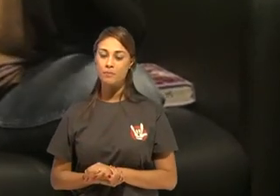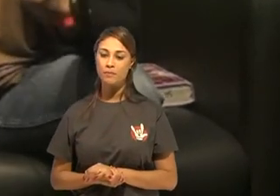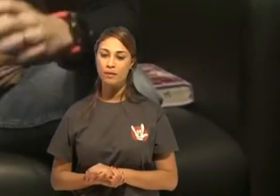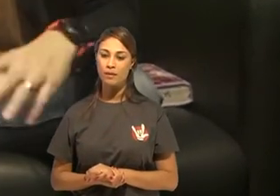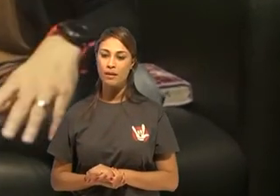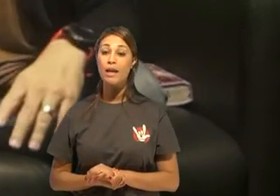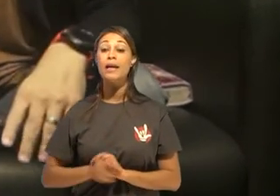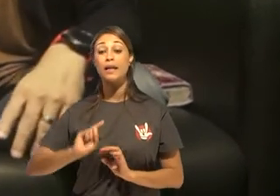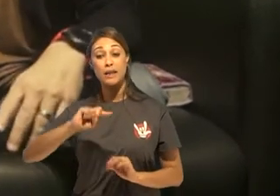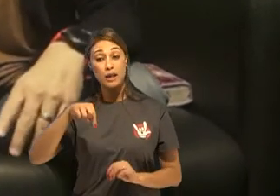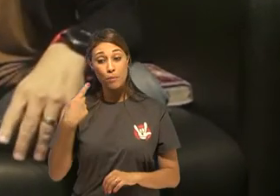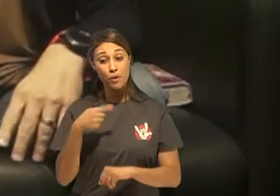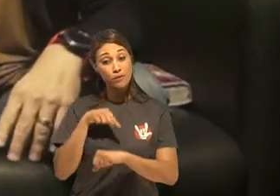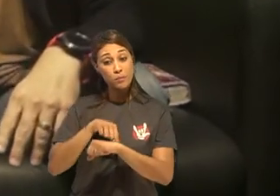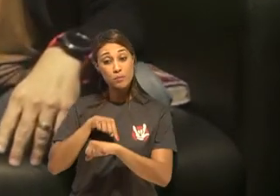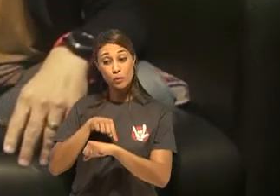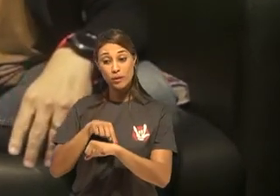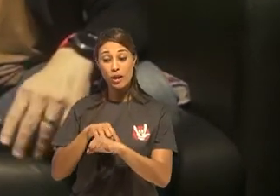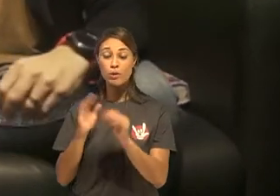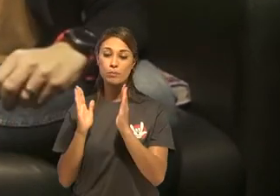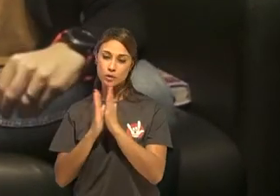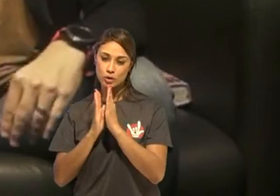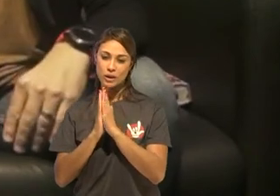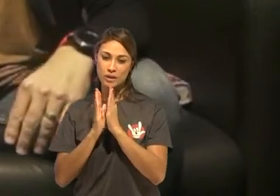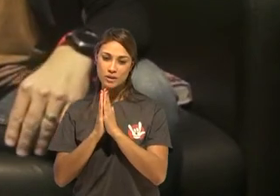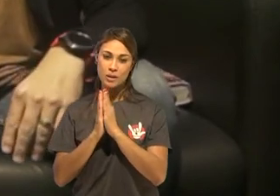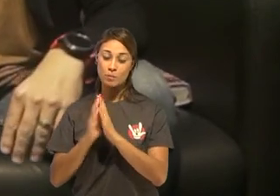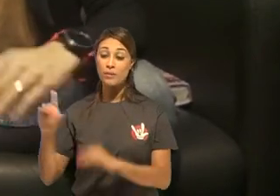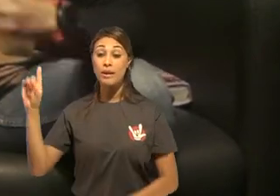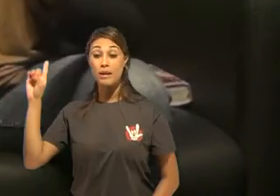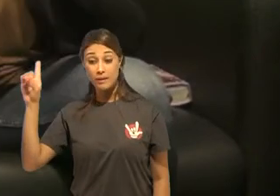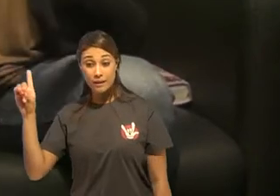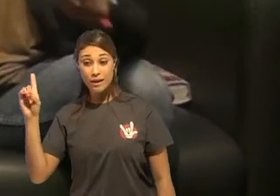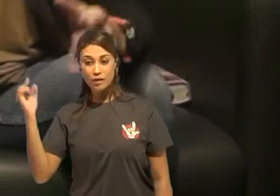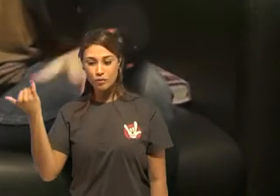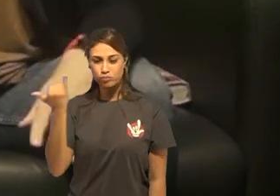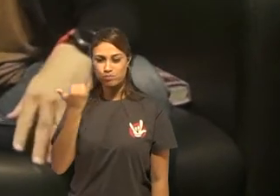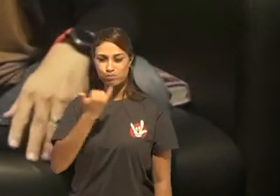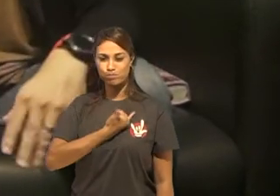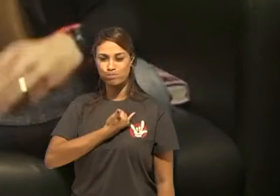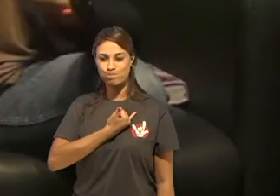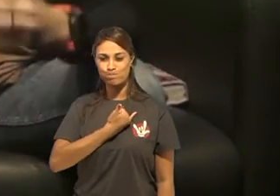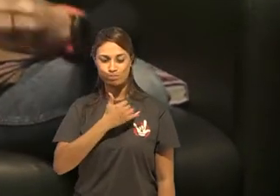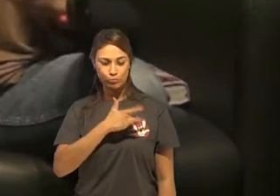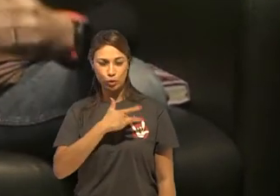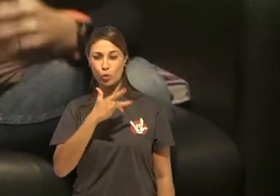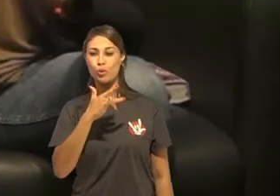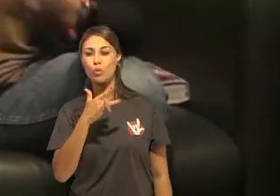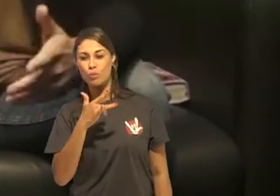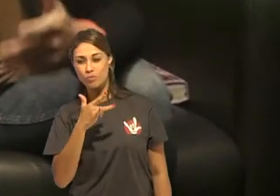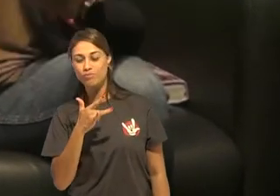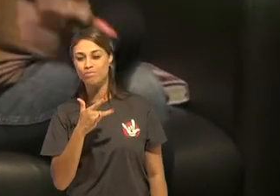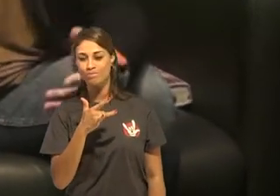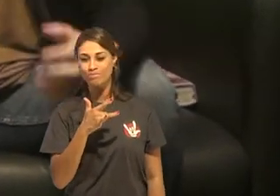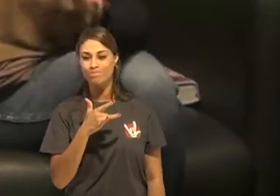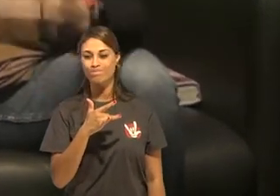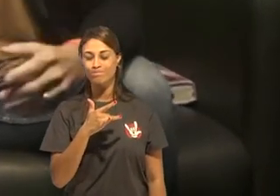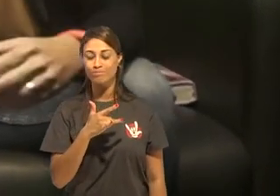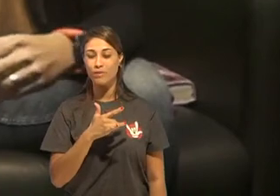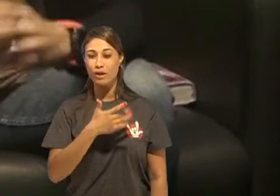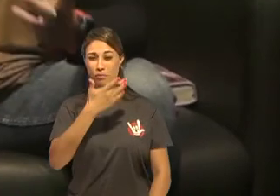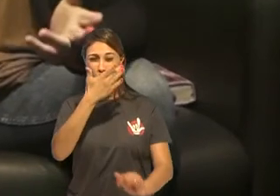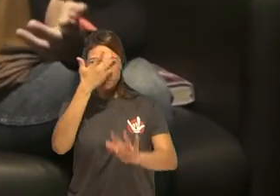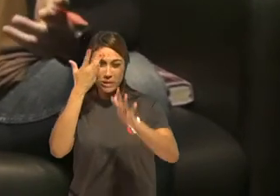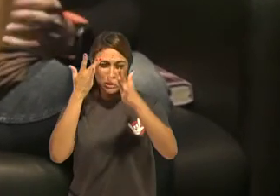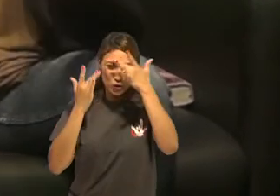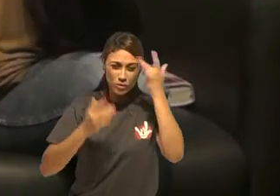nos encontrarmos com Deus e Deus catou nós de jeito lá. Não é? Ficou todo mundo jogado no chão e um monte de cara encardido que estava lá foi